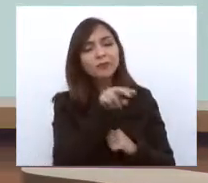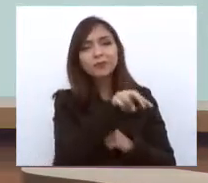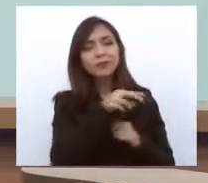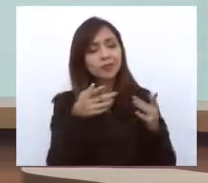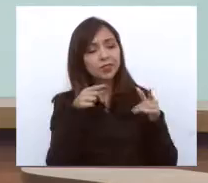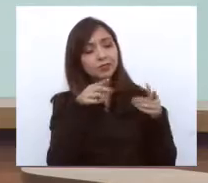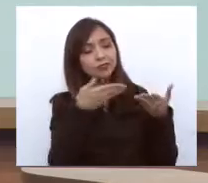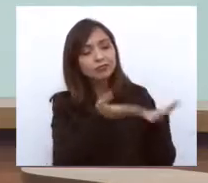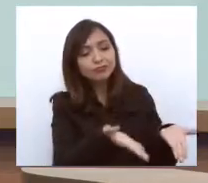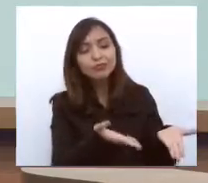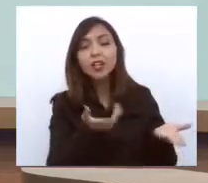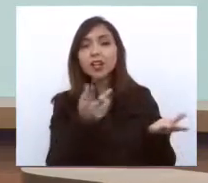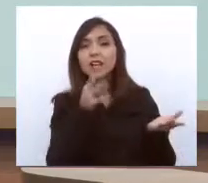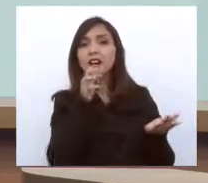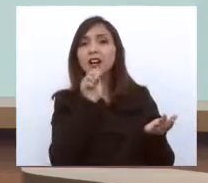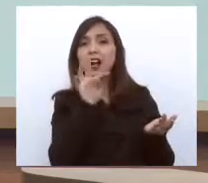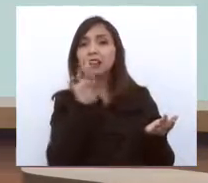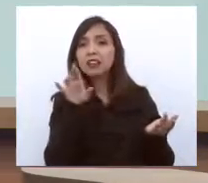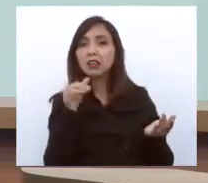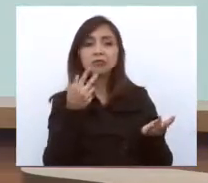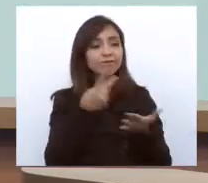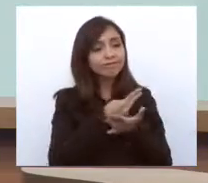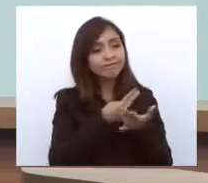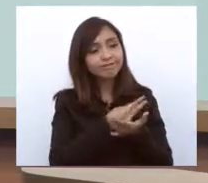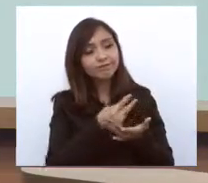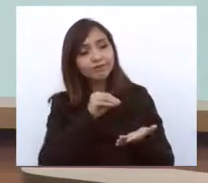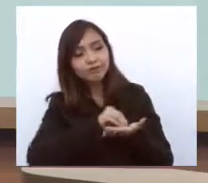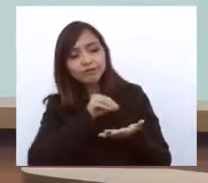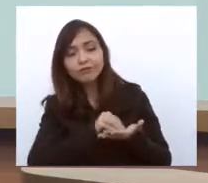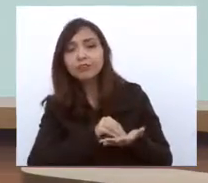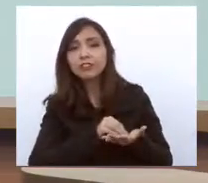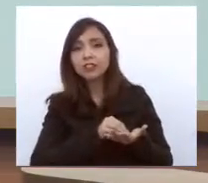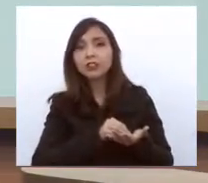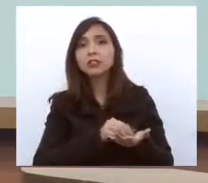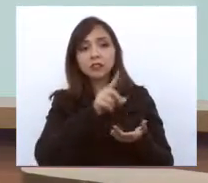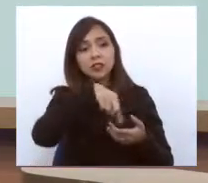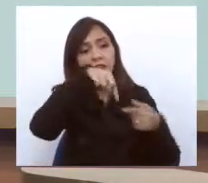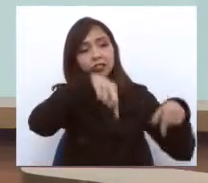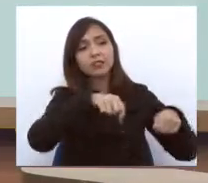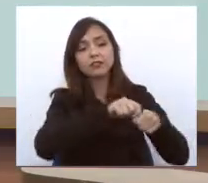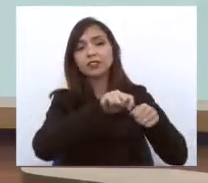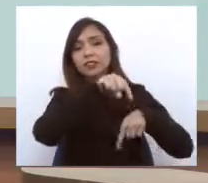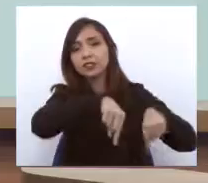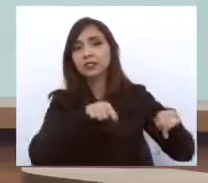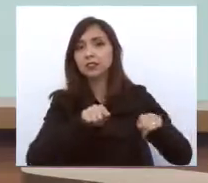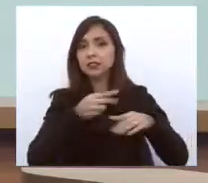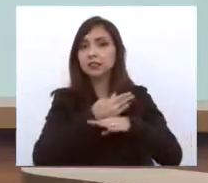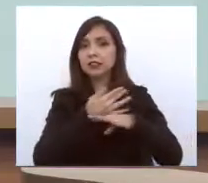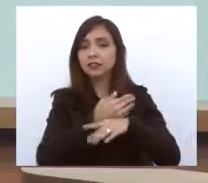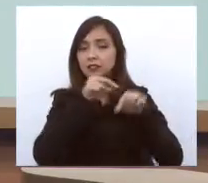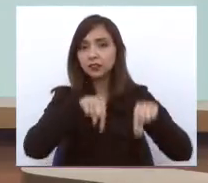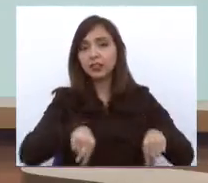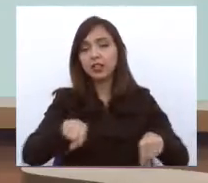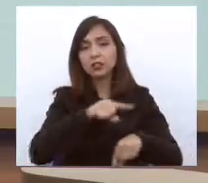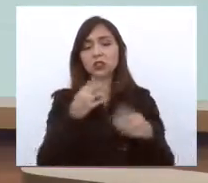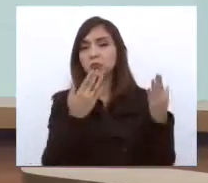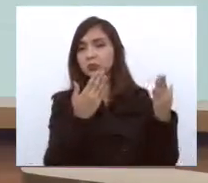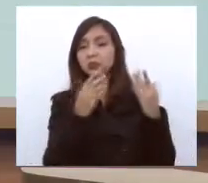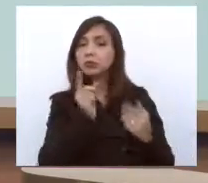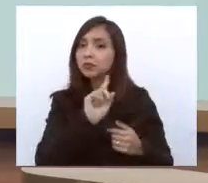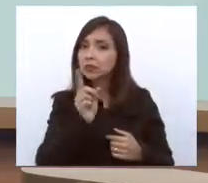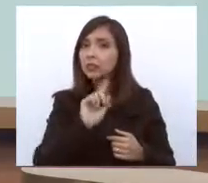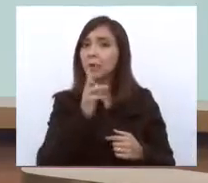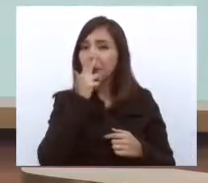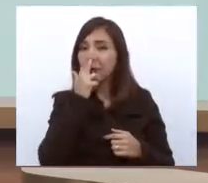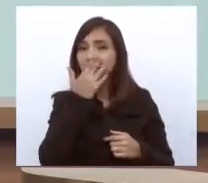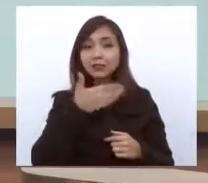eu vejo aquilo ali, um aterro irregular que está sendo feito na nossa cidade. E não tenho dúvida que por detrás